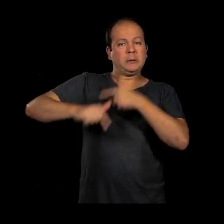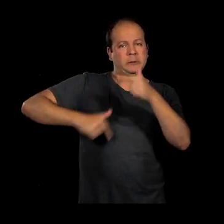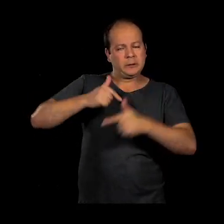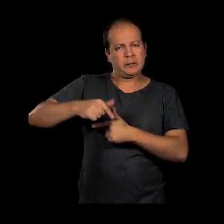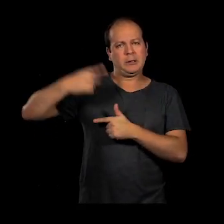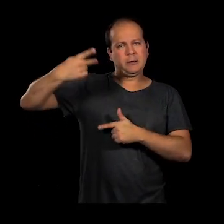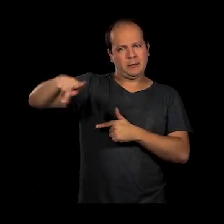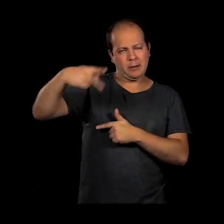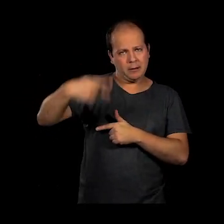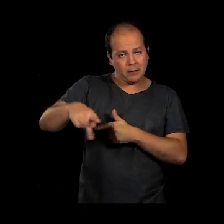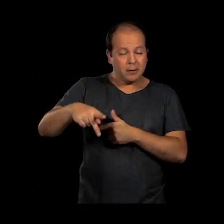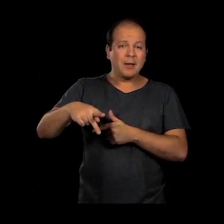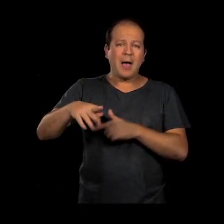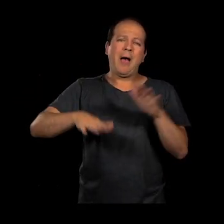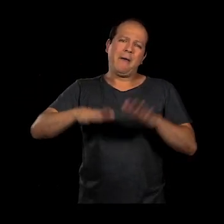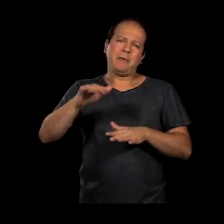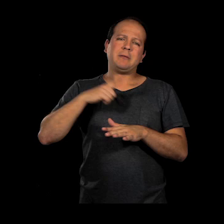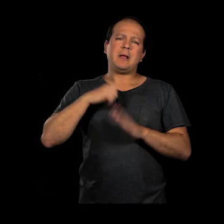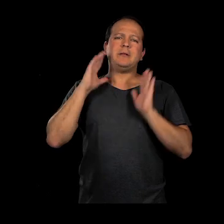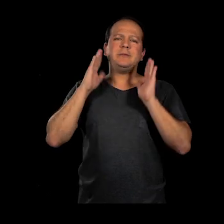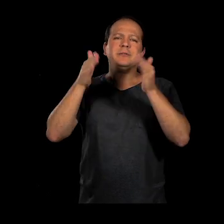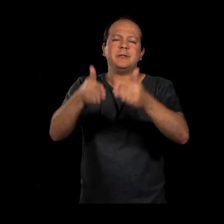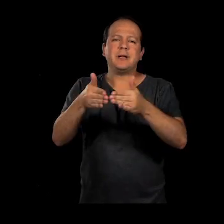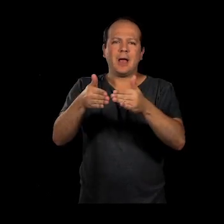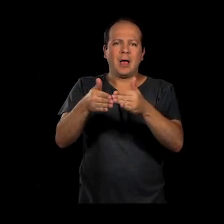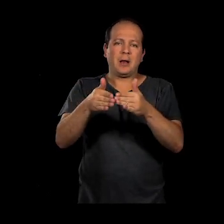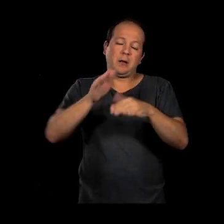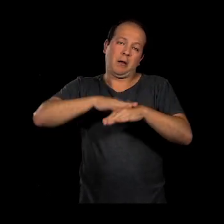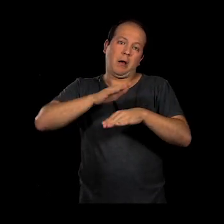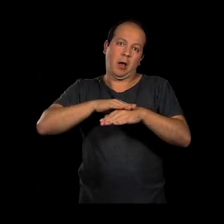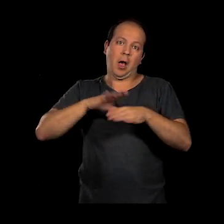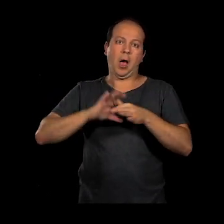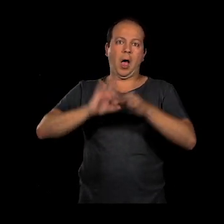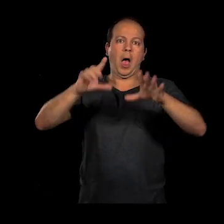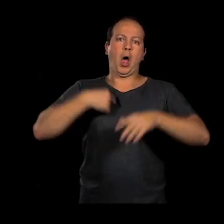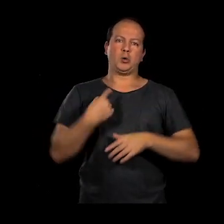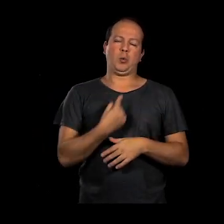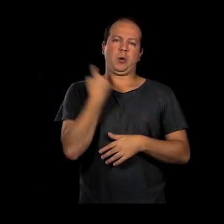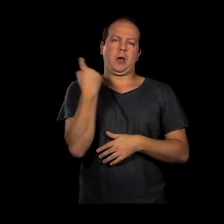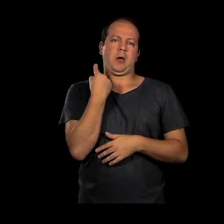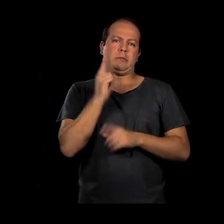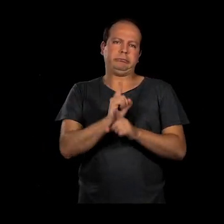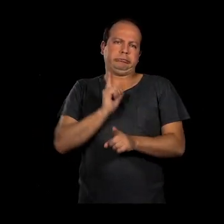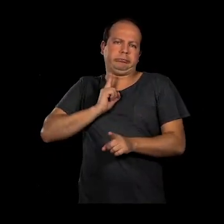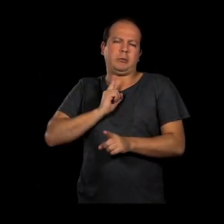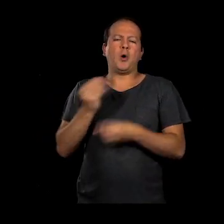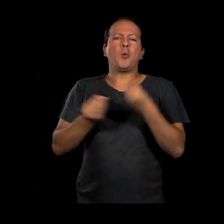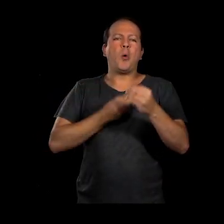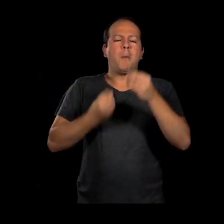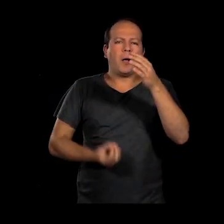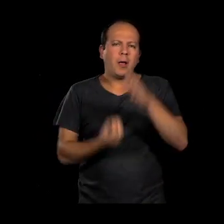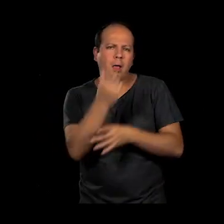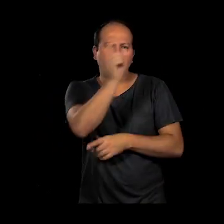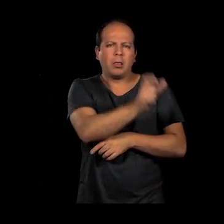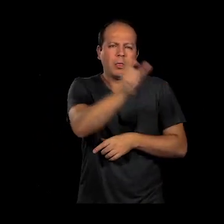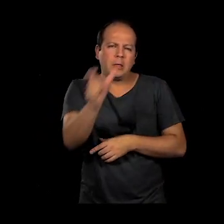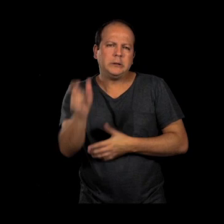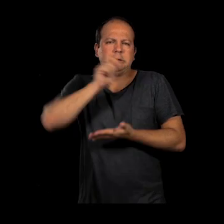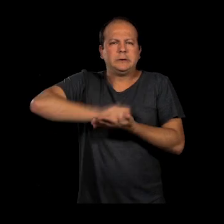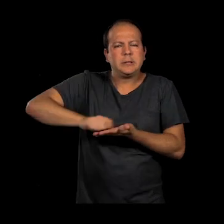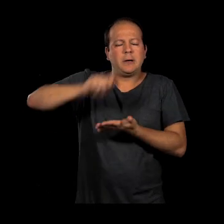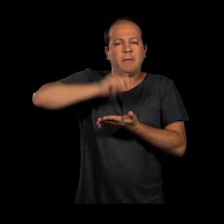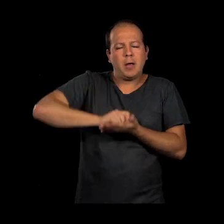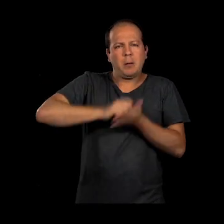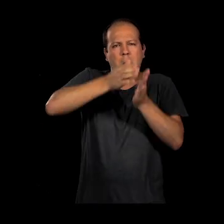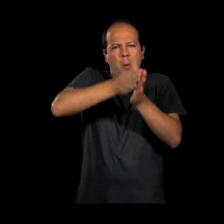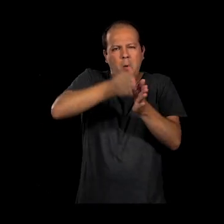seu trabalho, que ele sempre está diretamente ligado a uma produção autoral, né? Assim, de alguma forma, tem alguém criando personagens, escrevendo, assim, tem todo